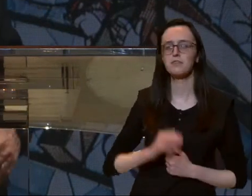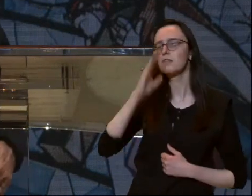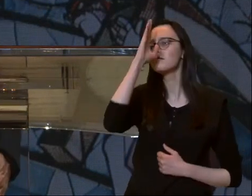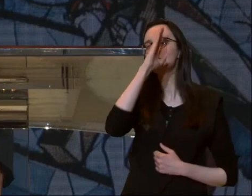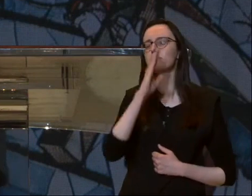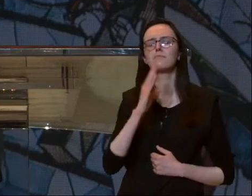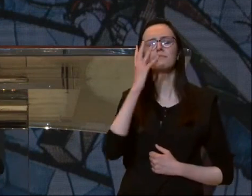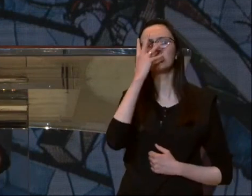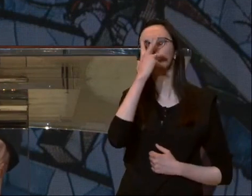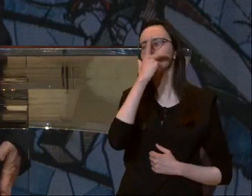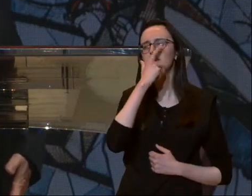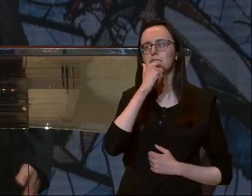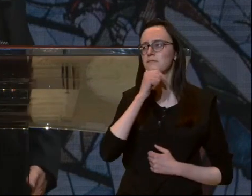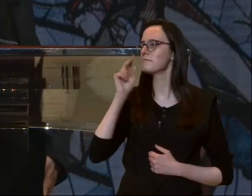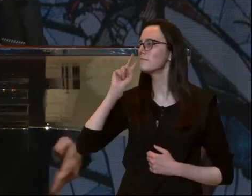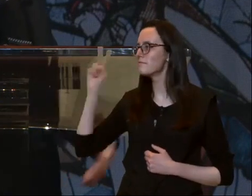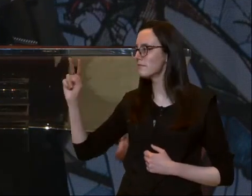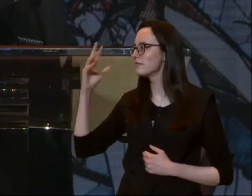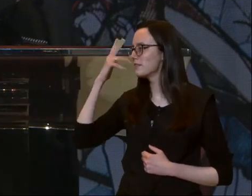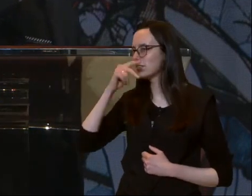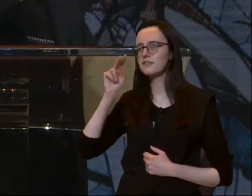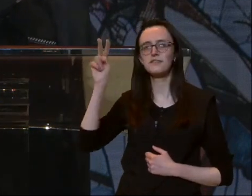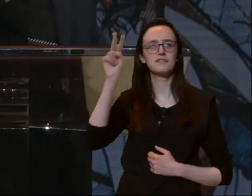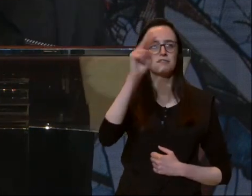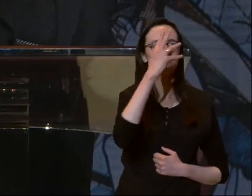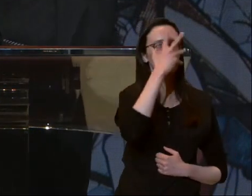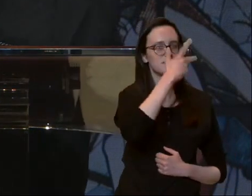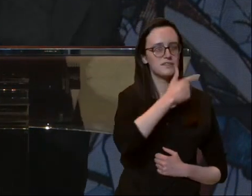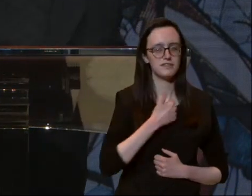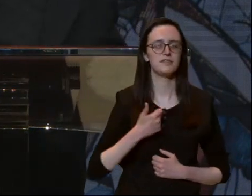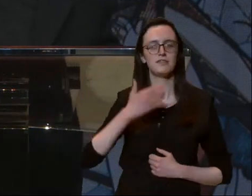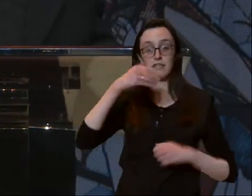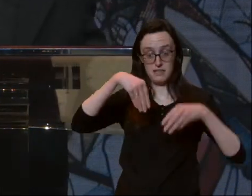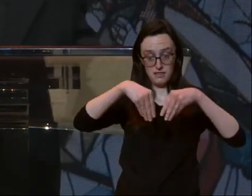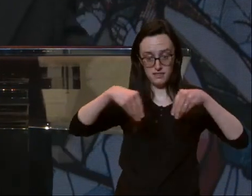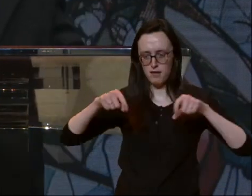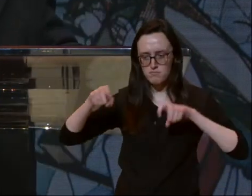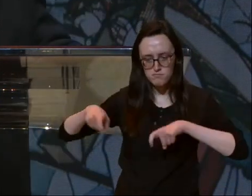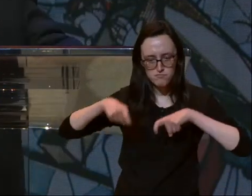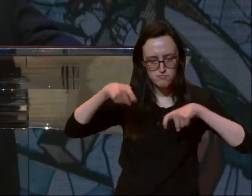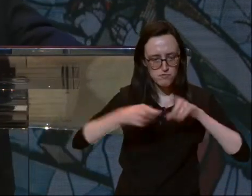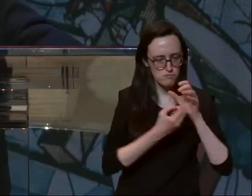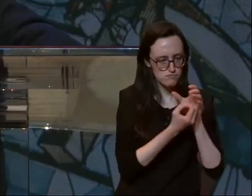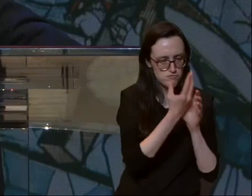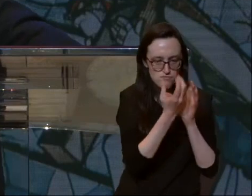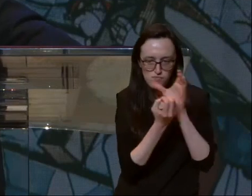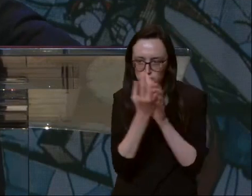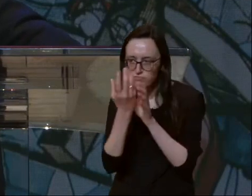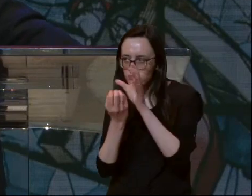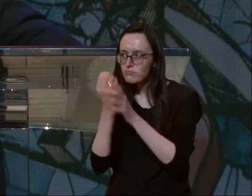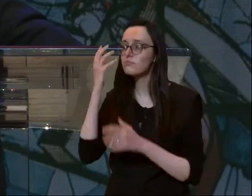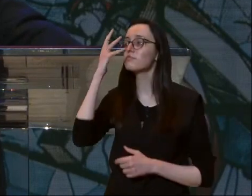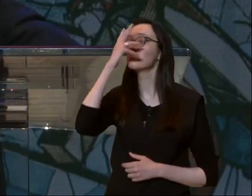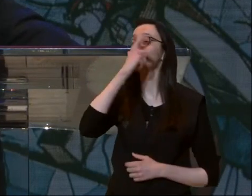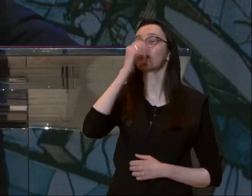Brasil lindo de todos os lados, terra que tudo planta, dá, terra